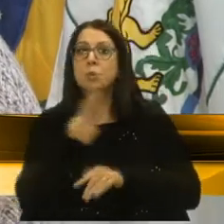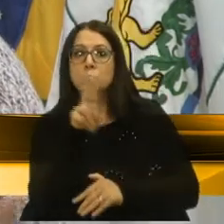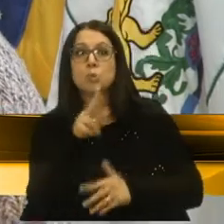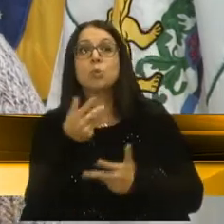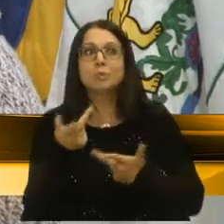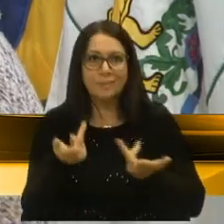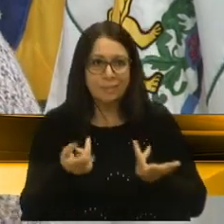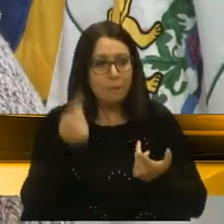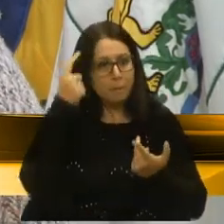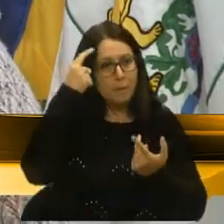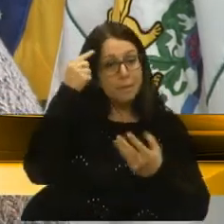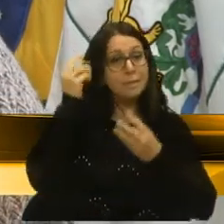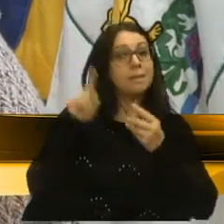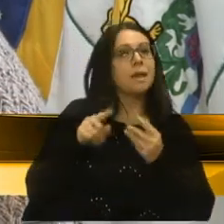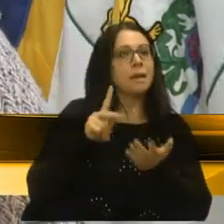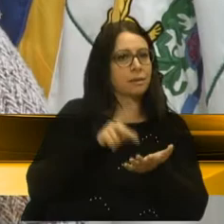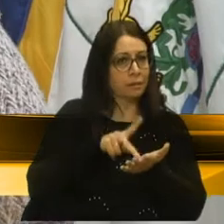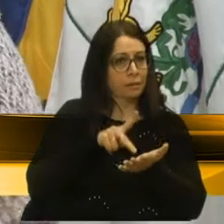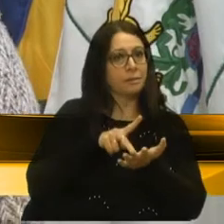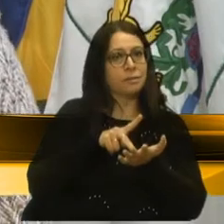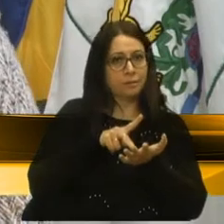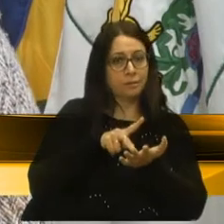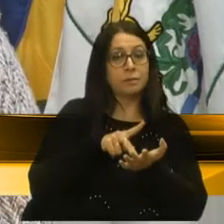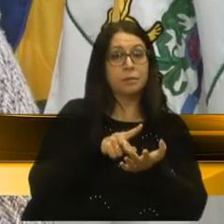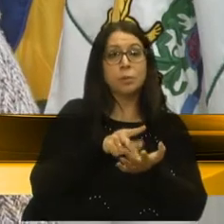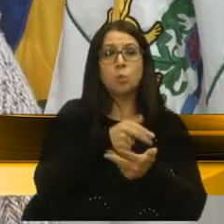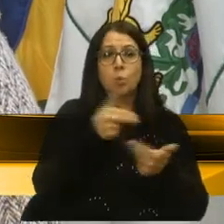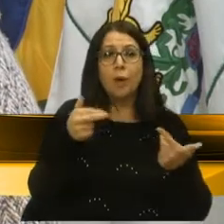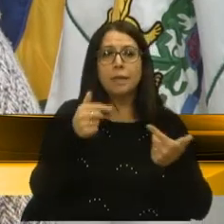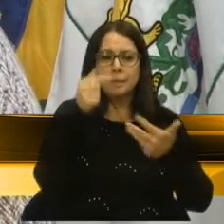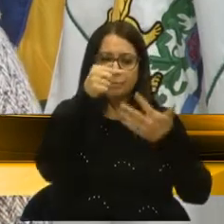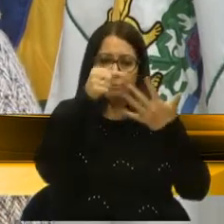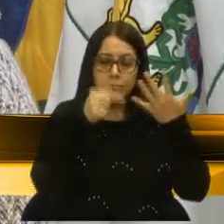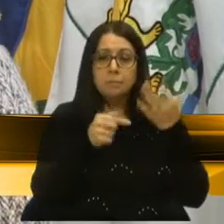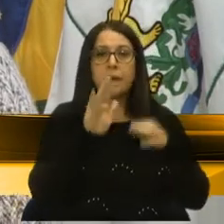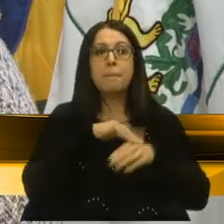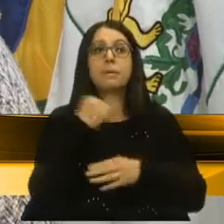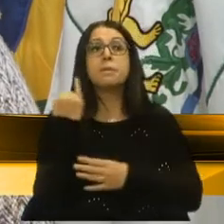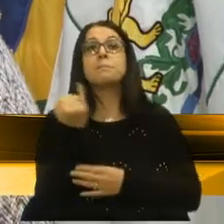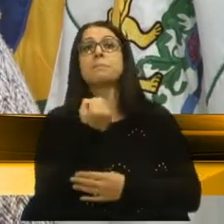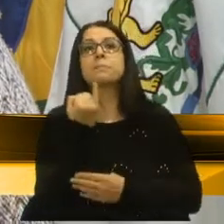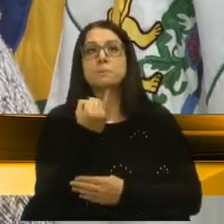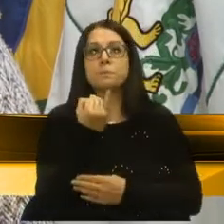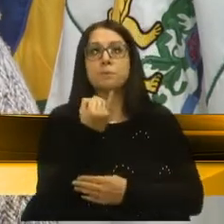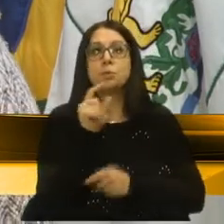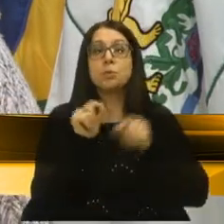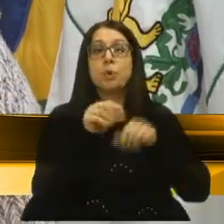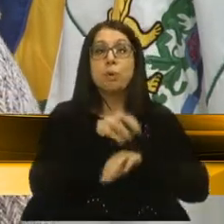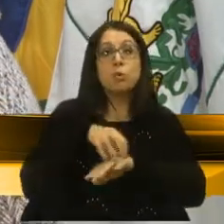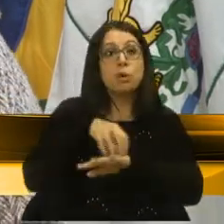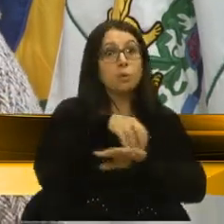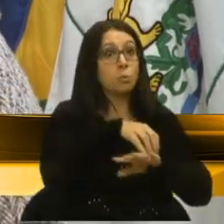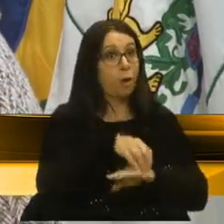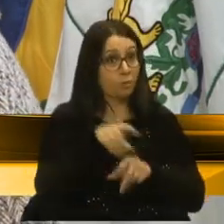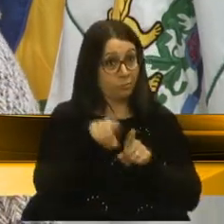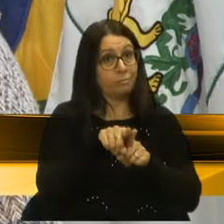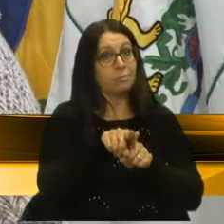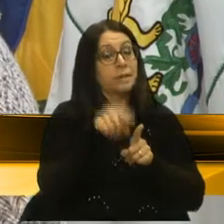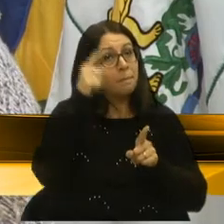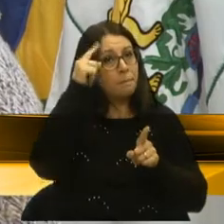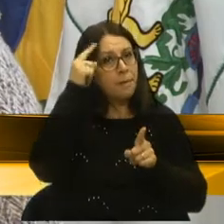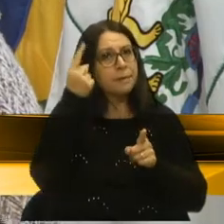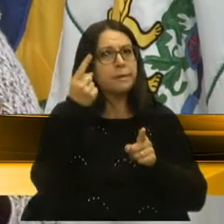pensar realmente quais são os aspectos mais importantes, né, no transporte, para a gente pensar